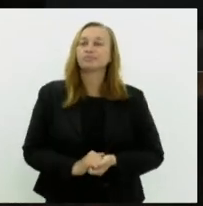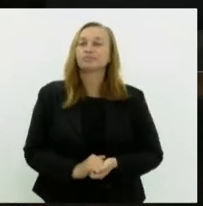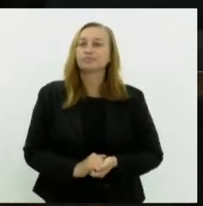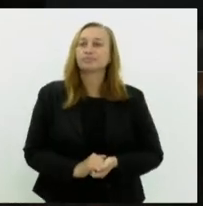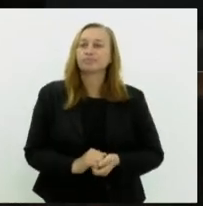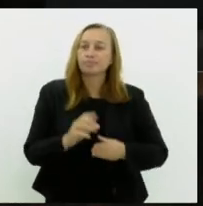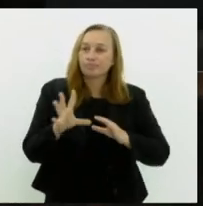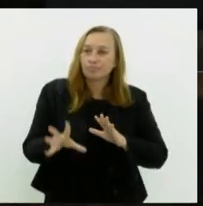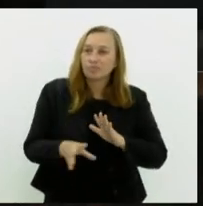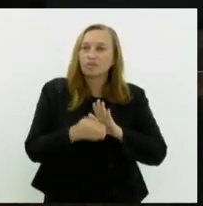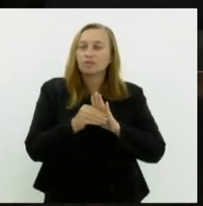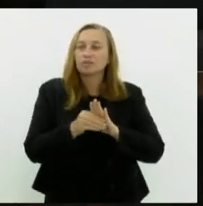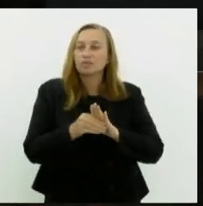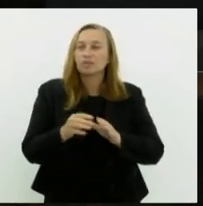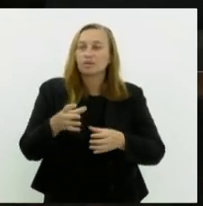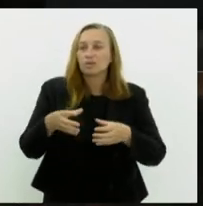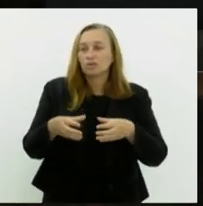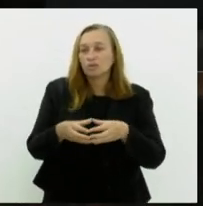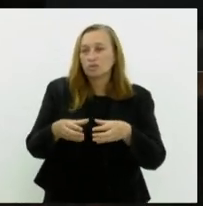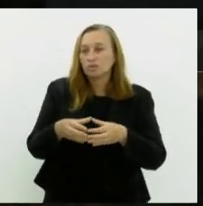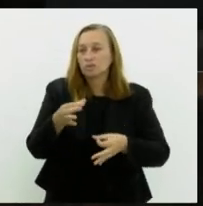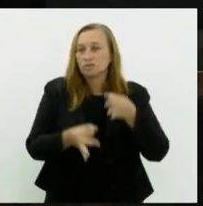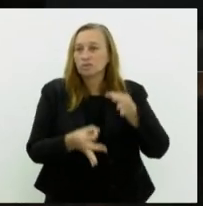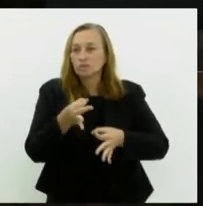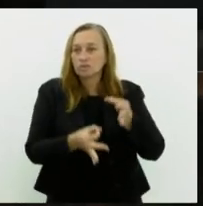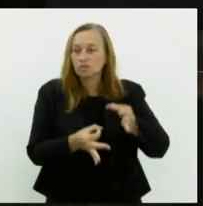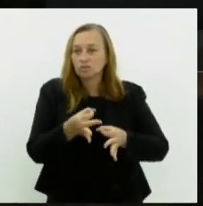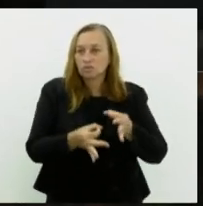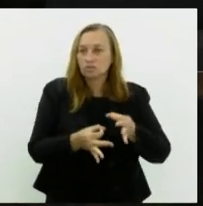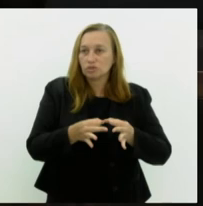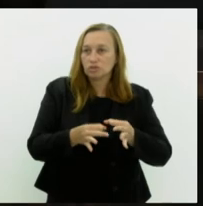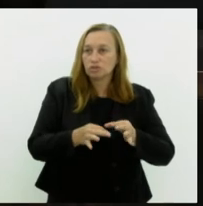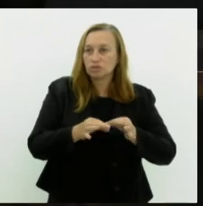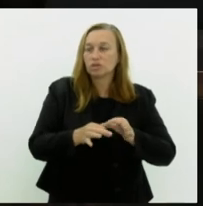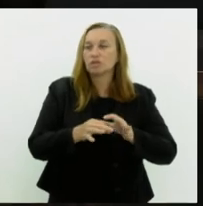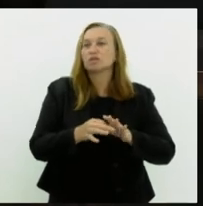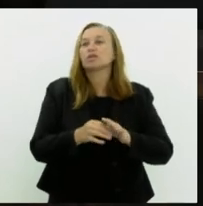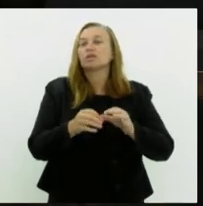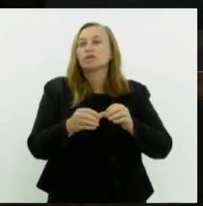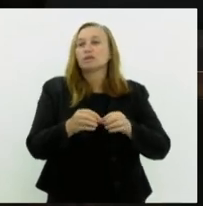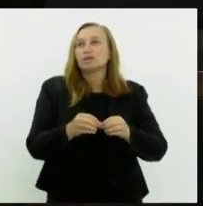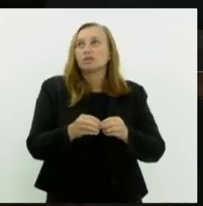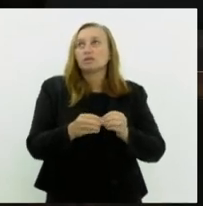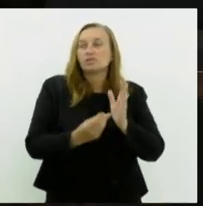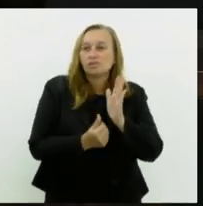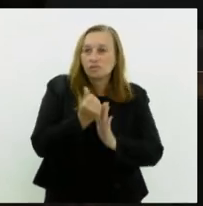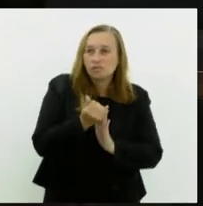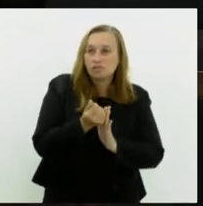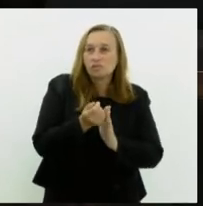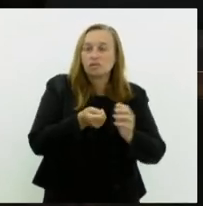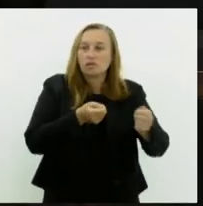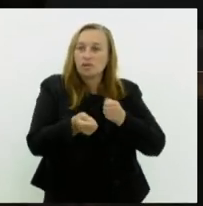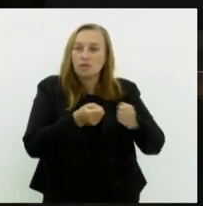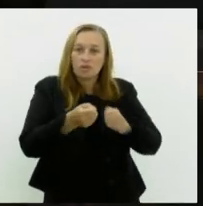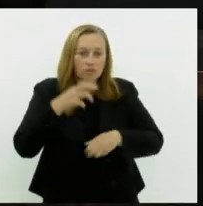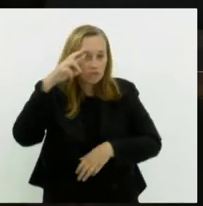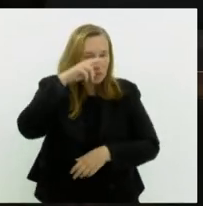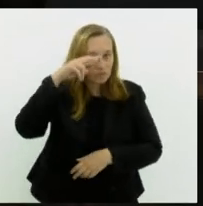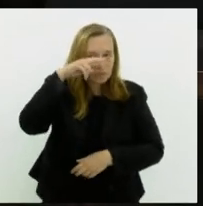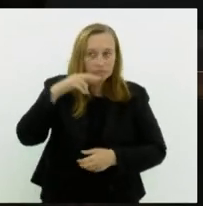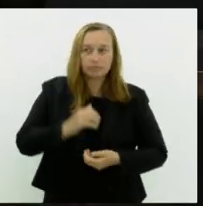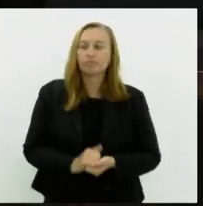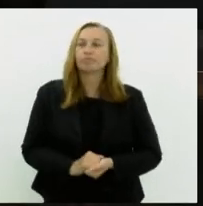a emenda da Comissão de Constituição e Justiça e de Orçamento, Finanças, Fiscalização Financeira e